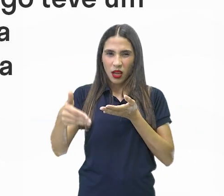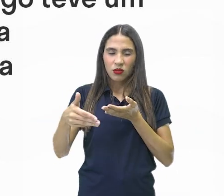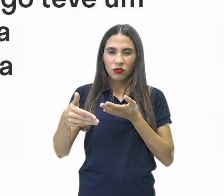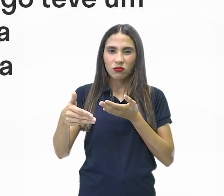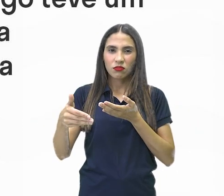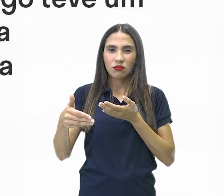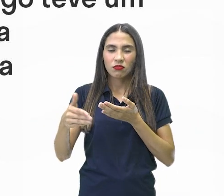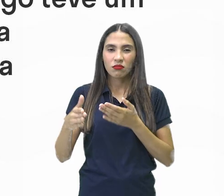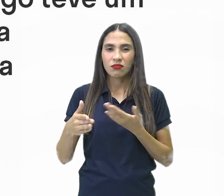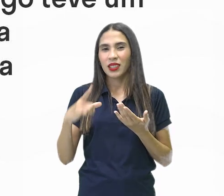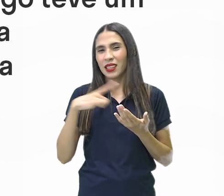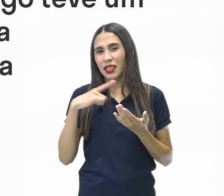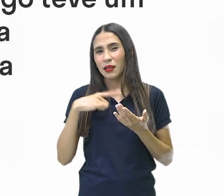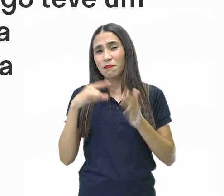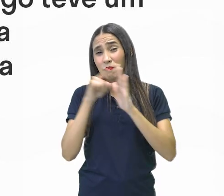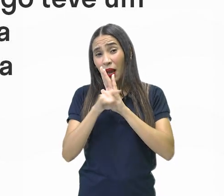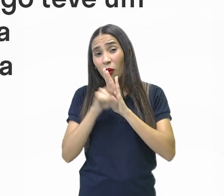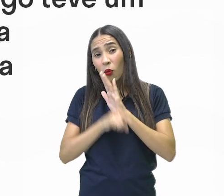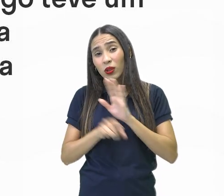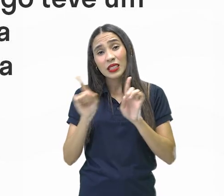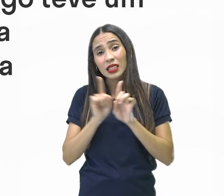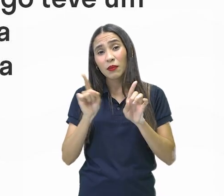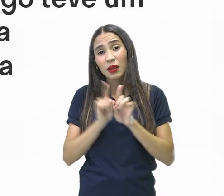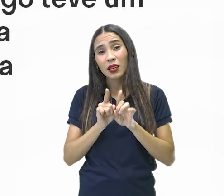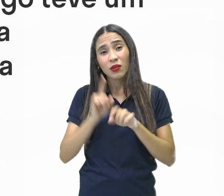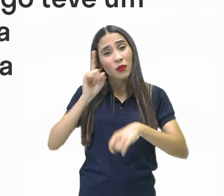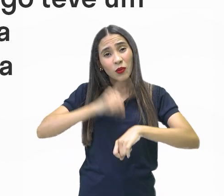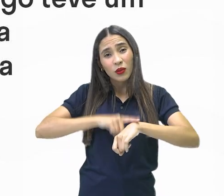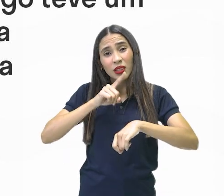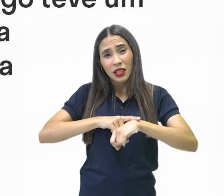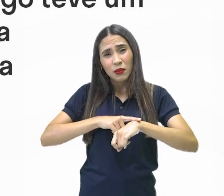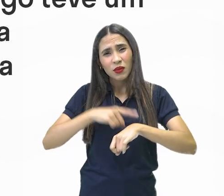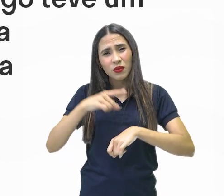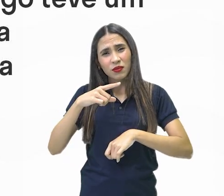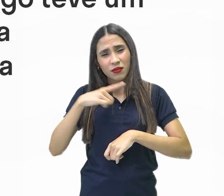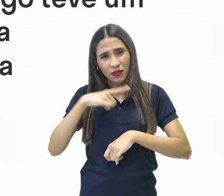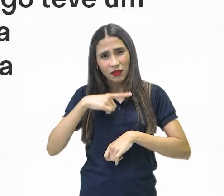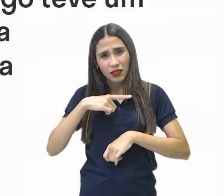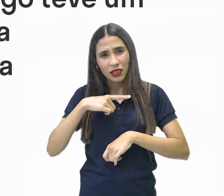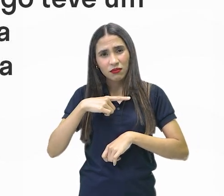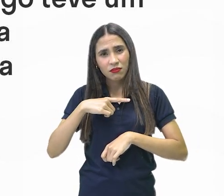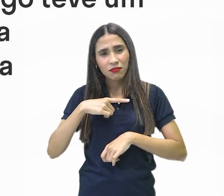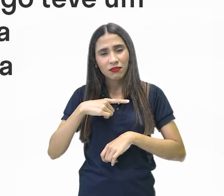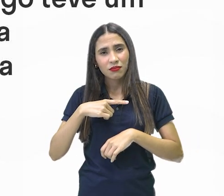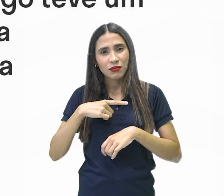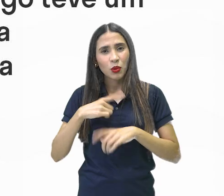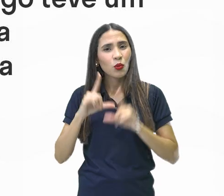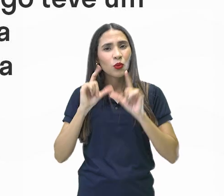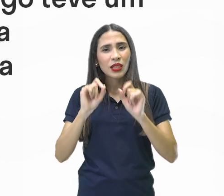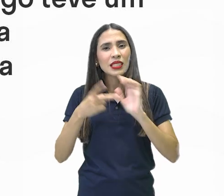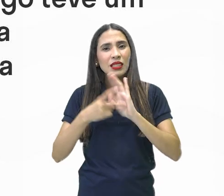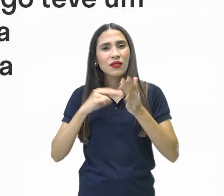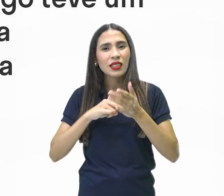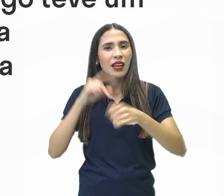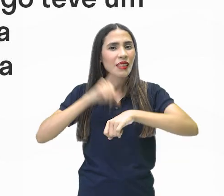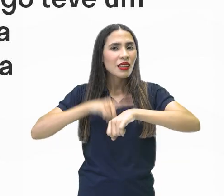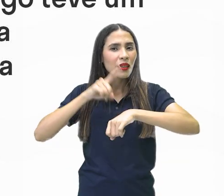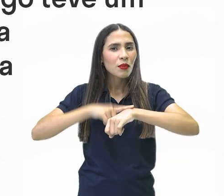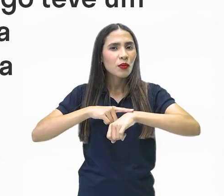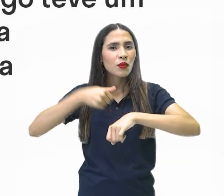teve um início? Existem perguntas também do tipo: o tempo realmente existe? Né? O que é o